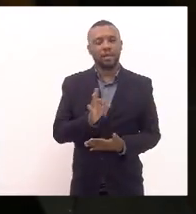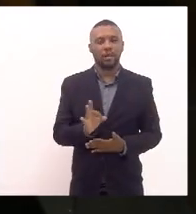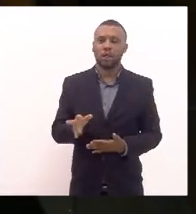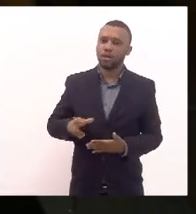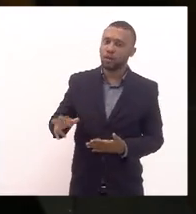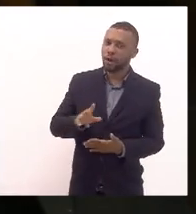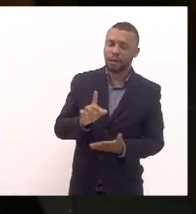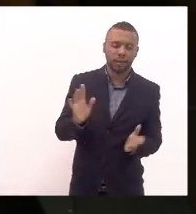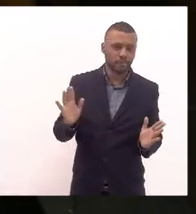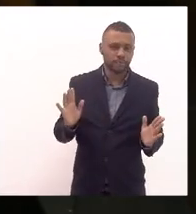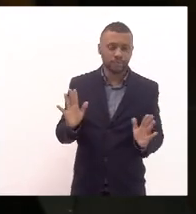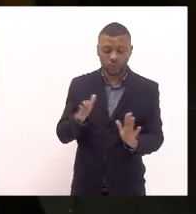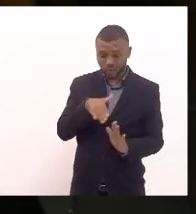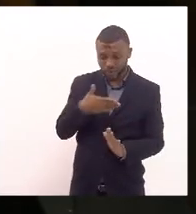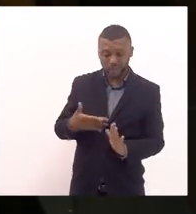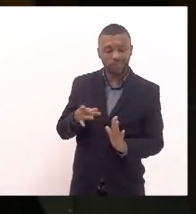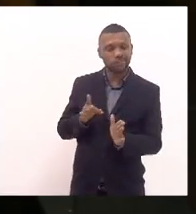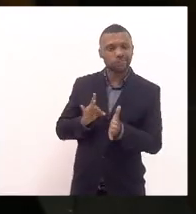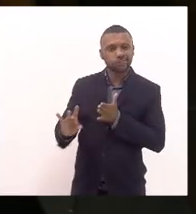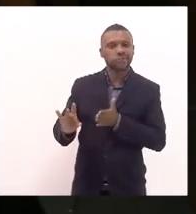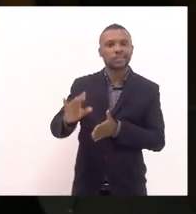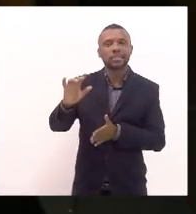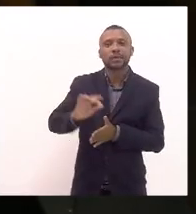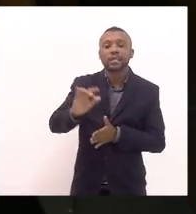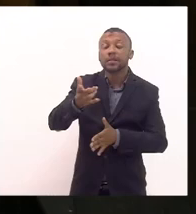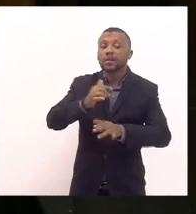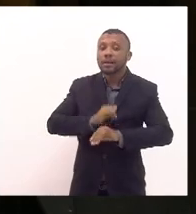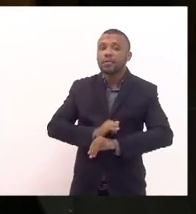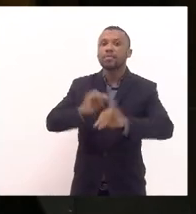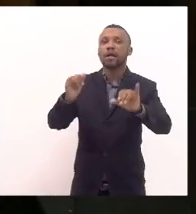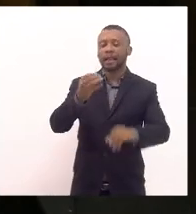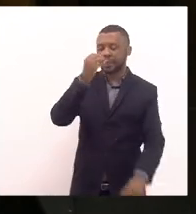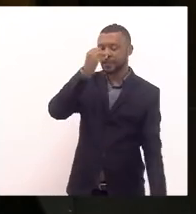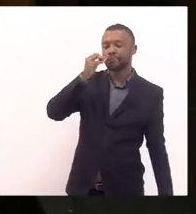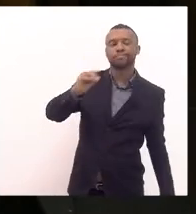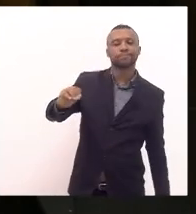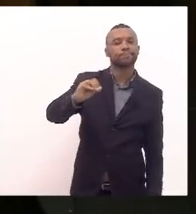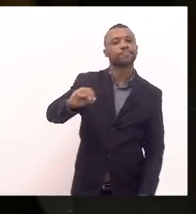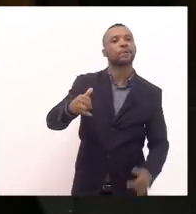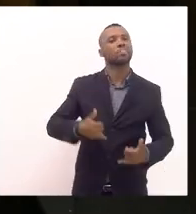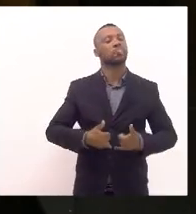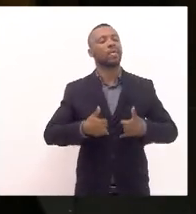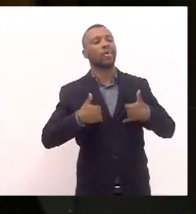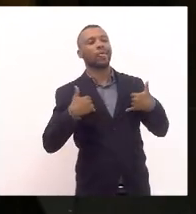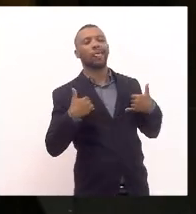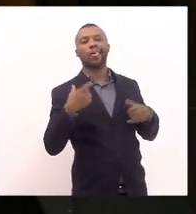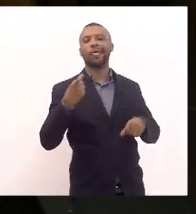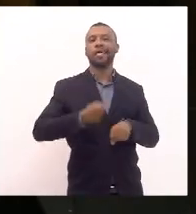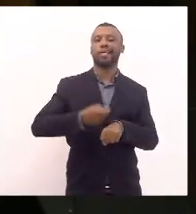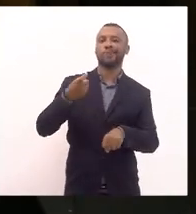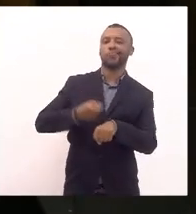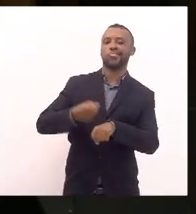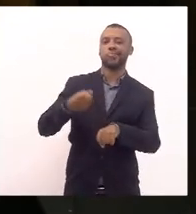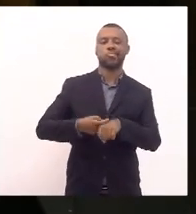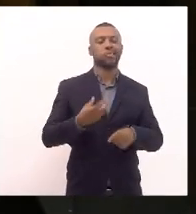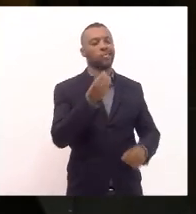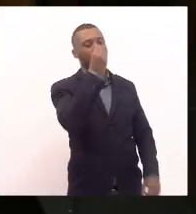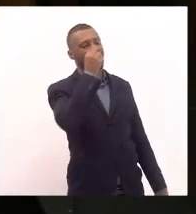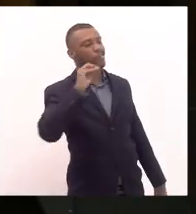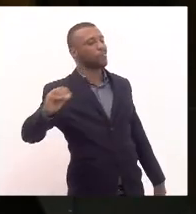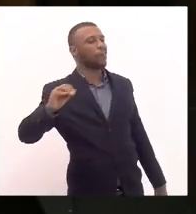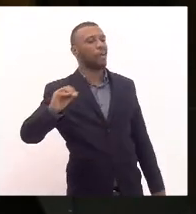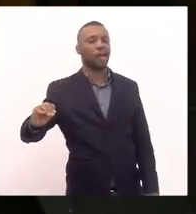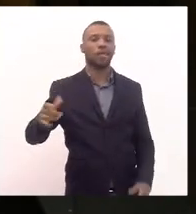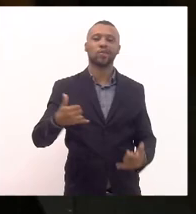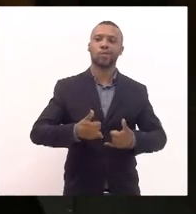inimigo da ciência é o governo que proclamada mente nega a ciência com orgulho é tanta ignorância né nega a ciência